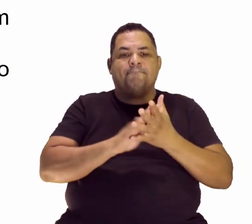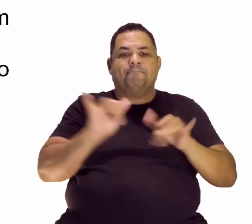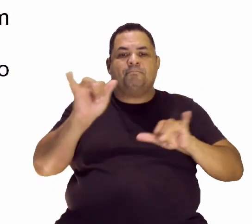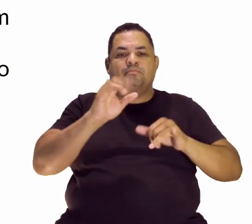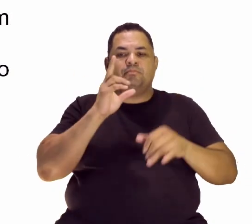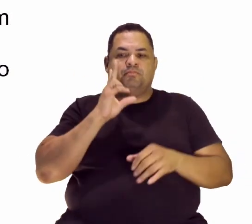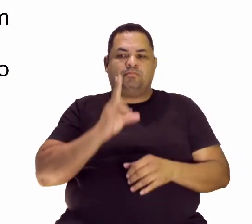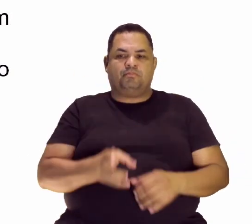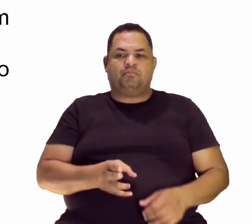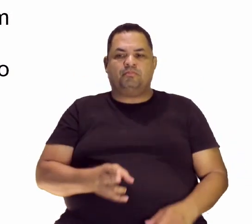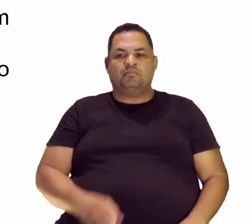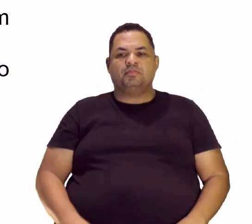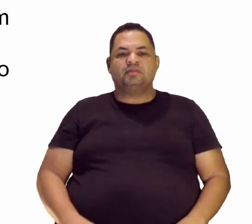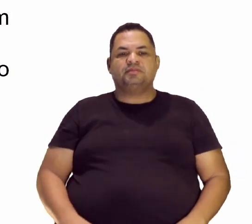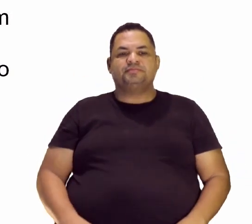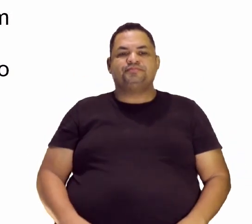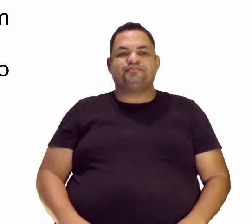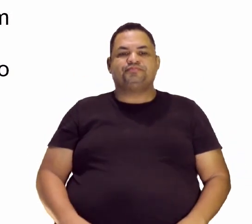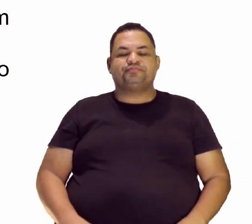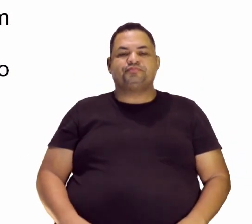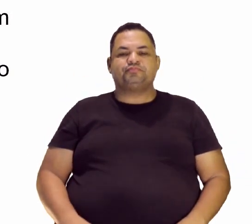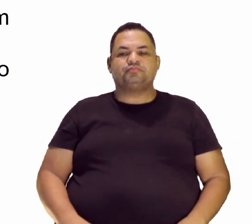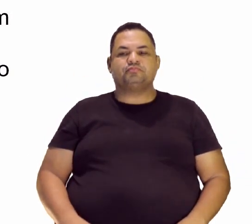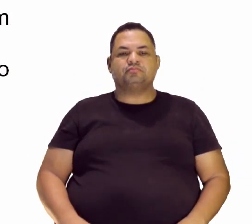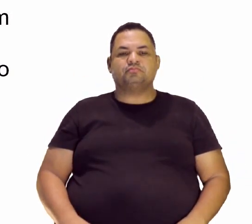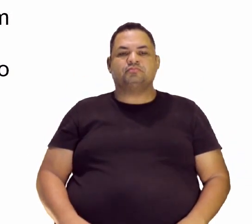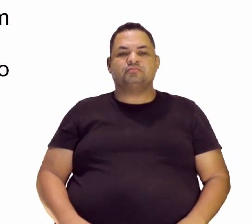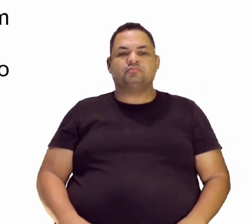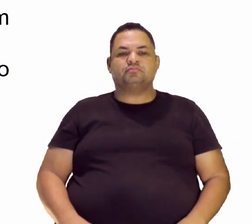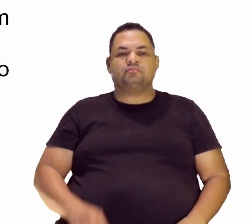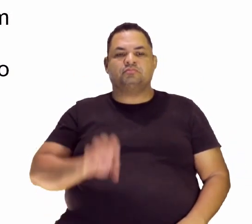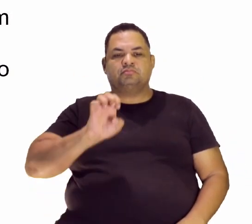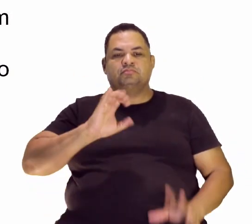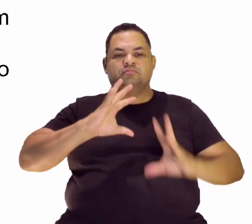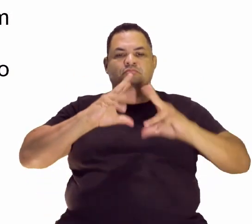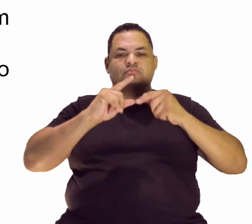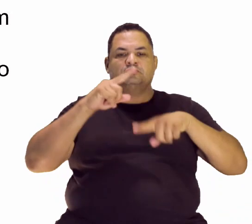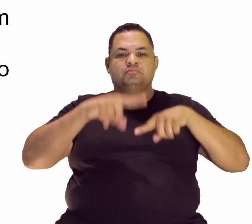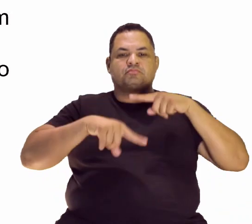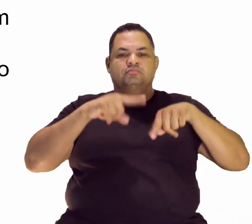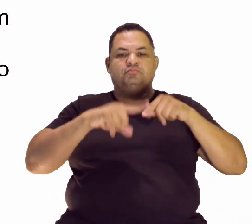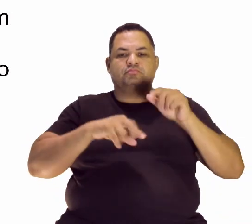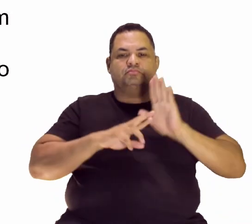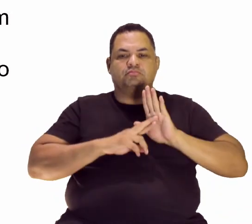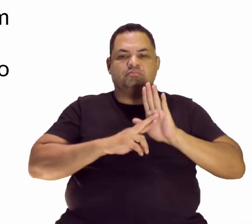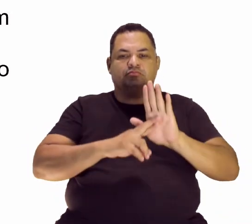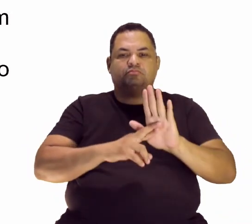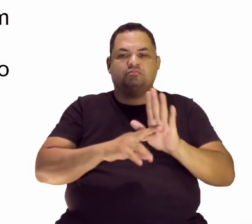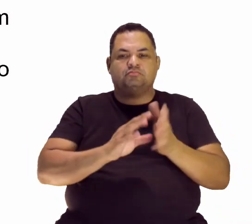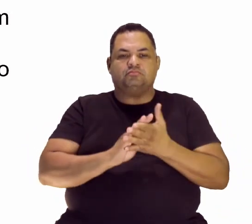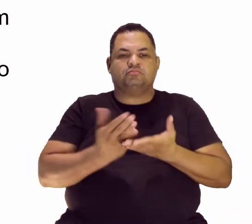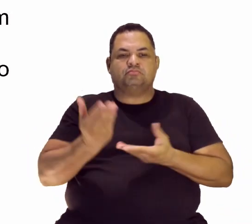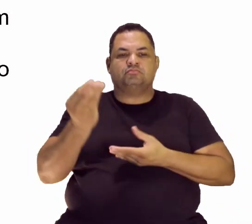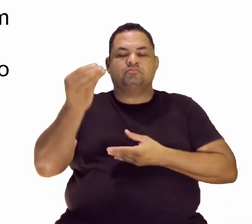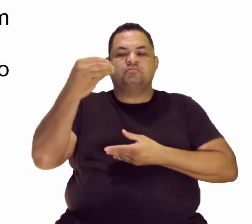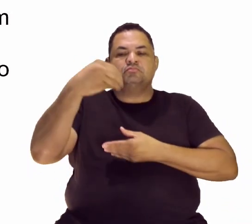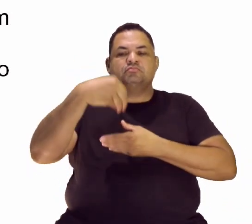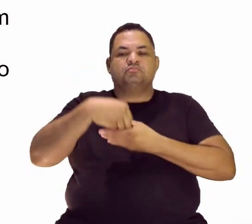apresentam propriedades químicas semelhantes? E na letra E, todos os elementos